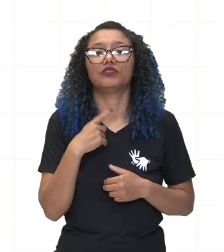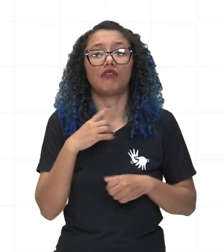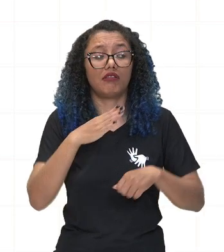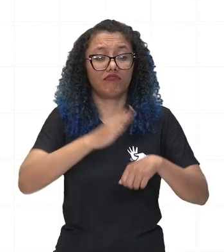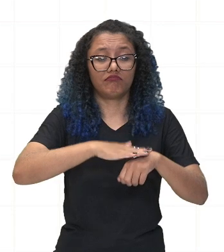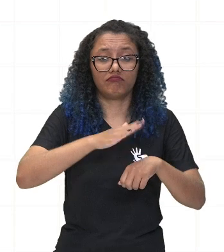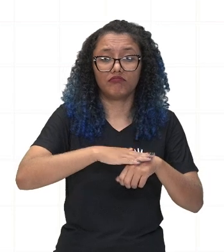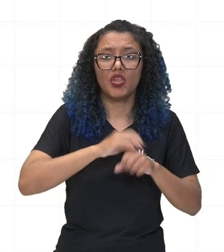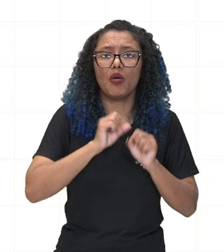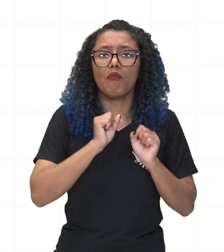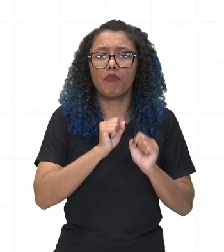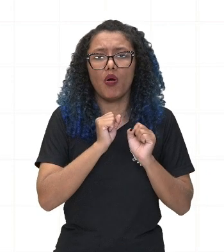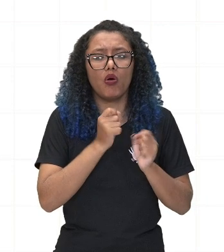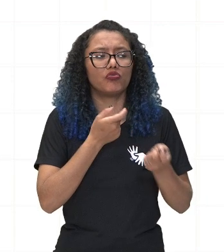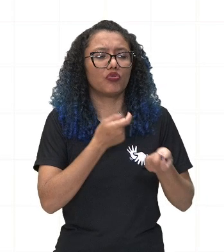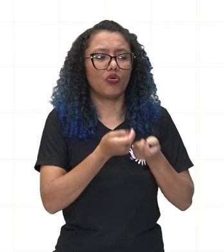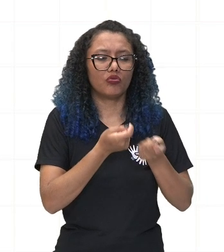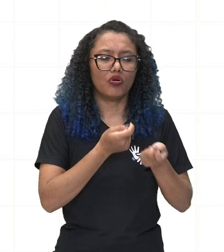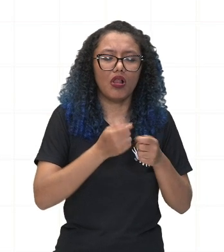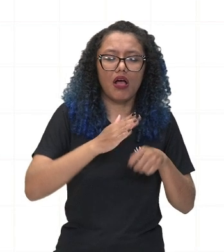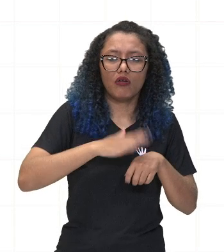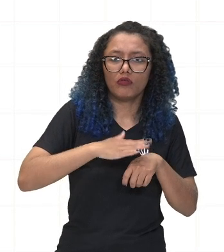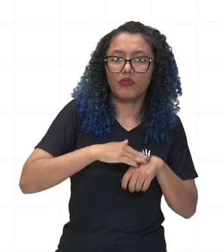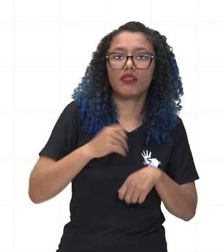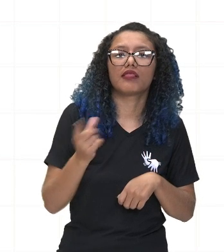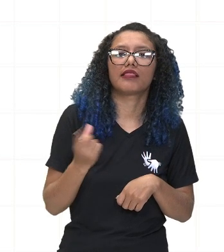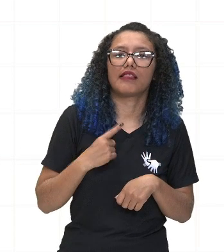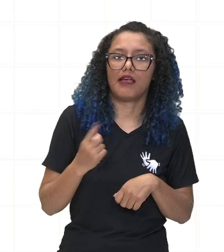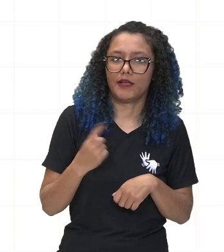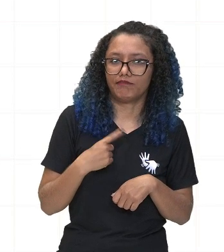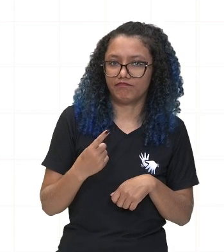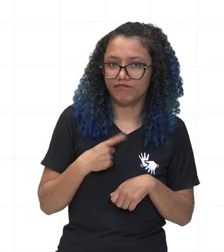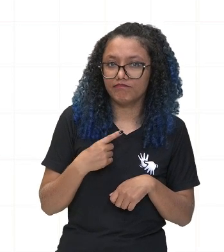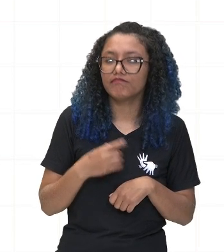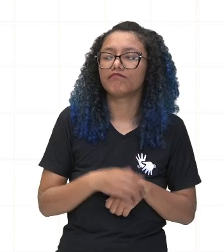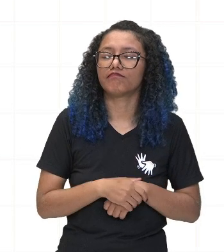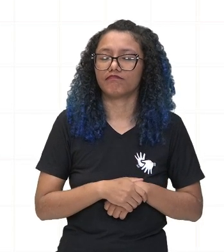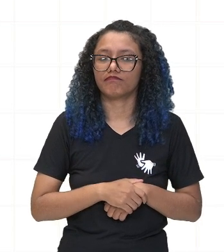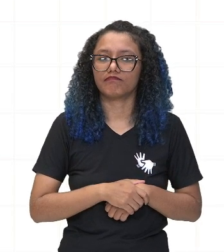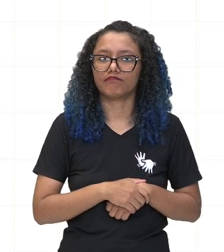tomar decisões dentro do território do vice-reino, certo?